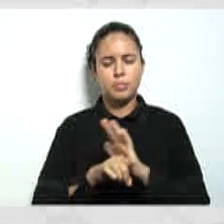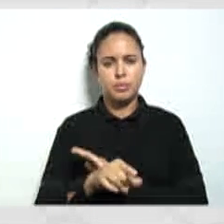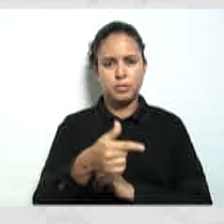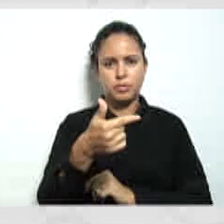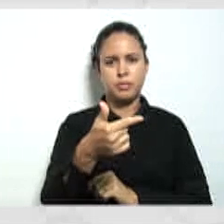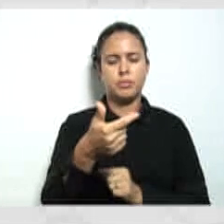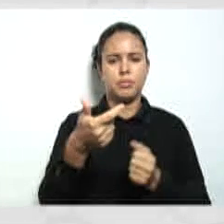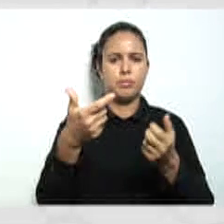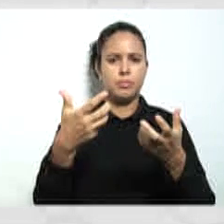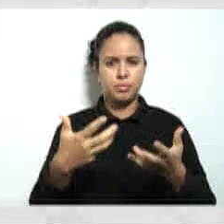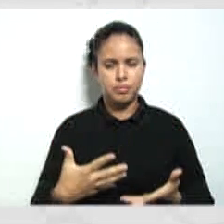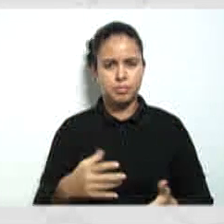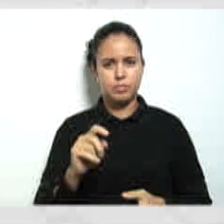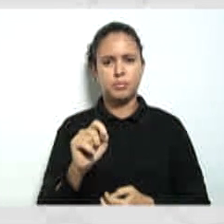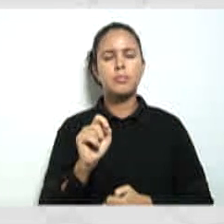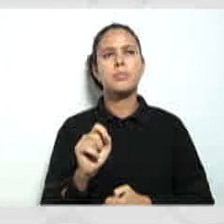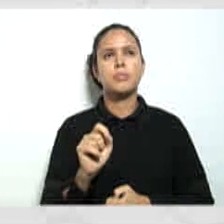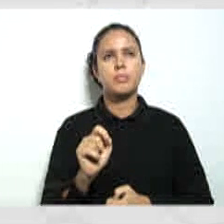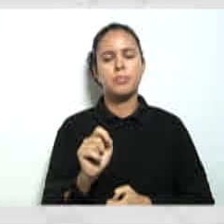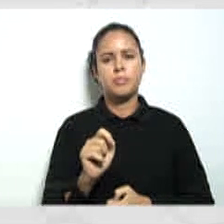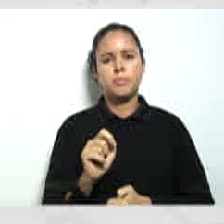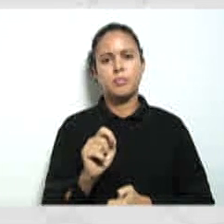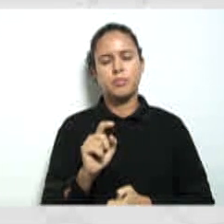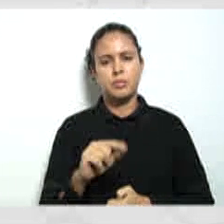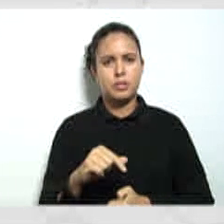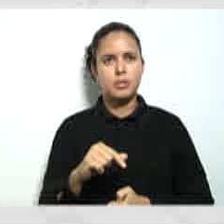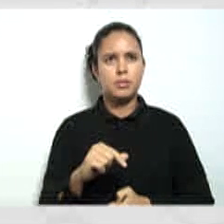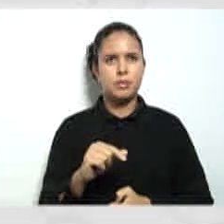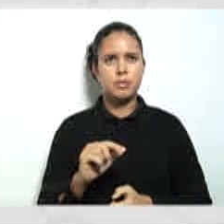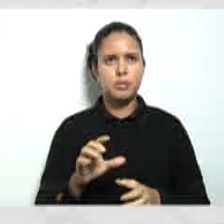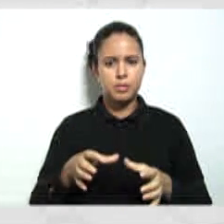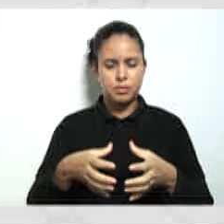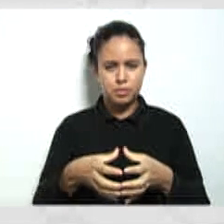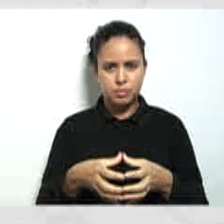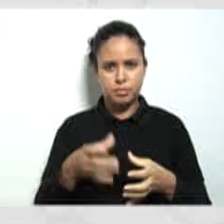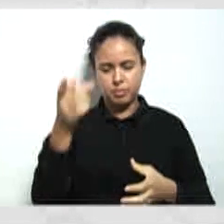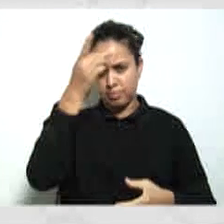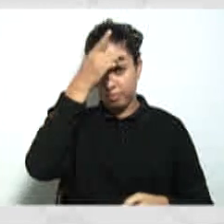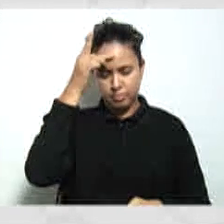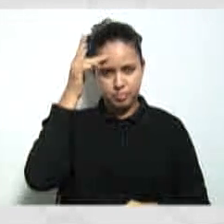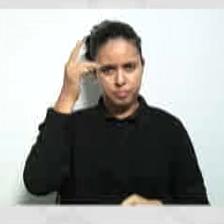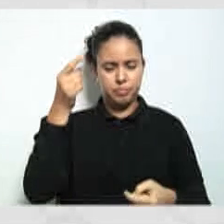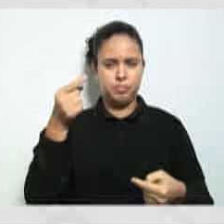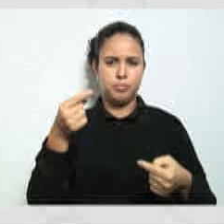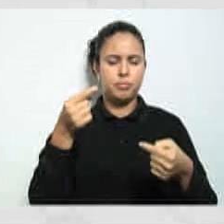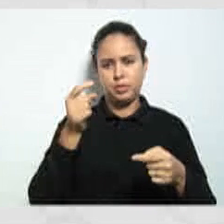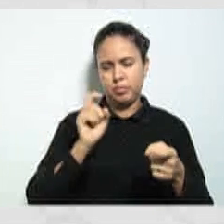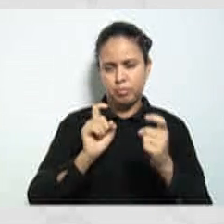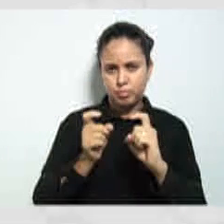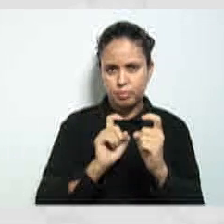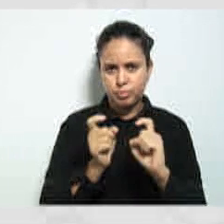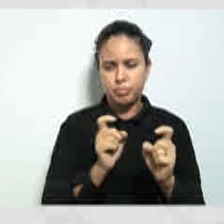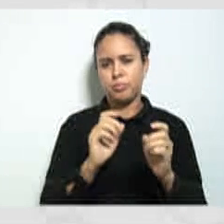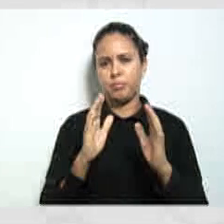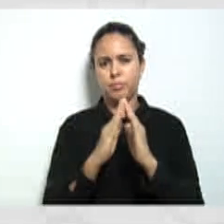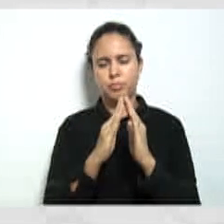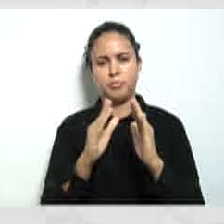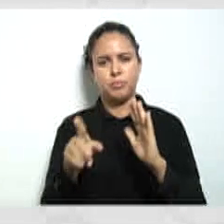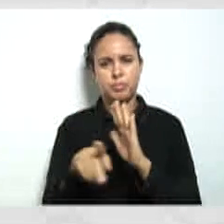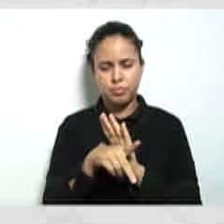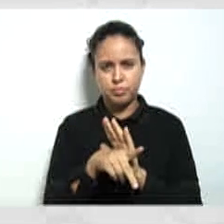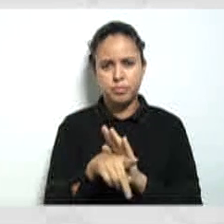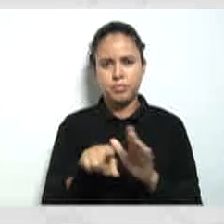essa discussão, que vai falar desse grande grupo de pessoas, que vai discutir um pouquinho a questão da casa própria, vai falar a